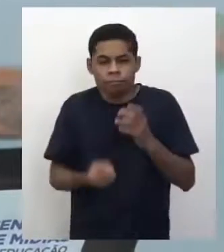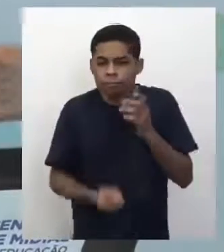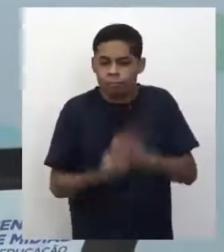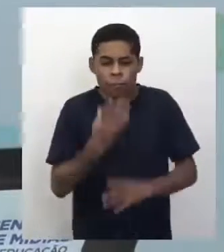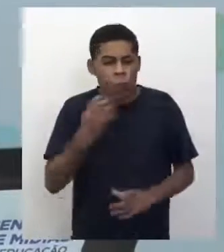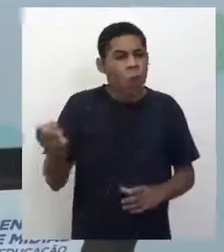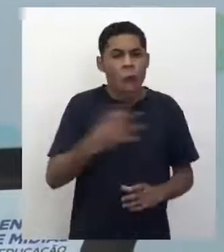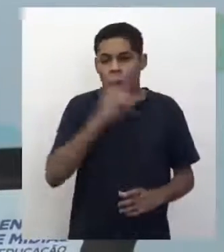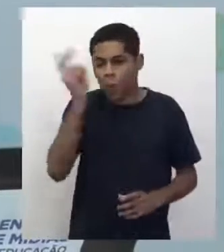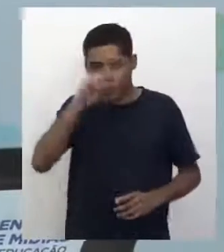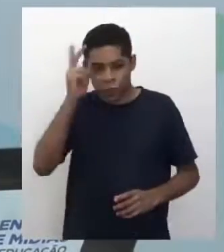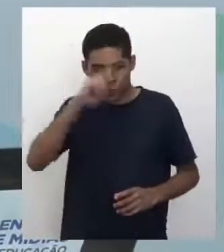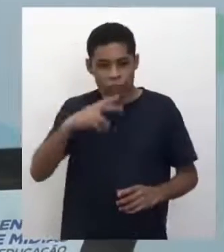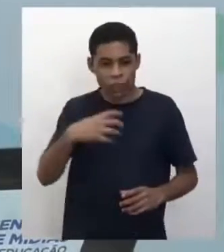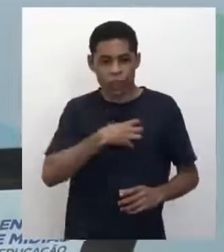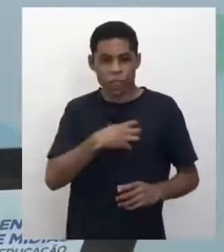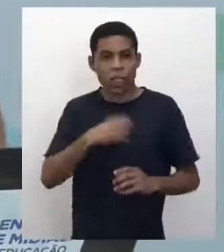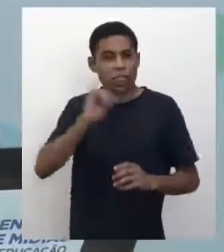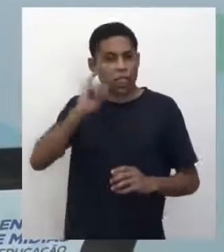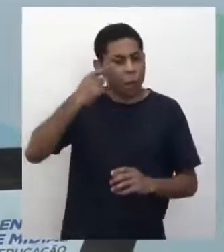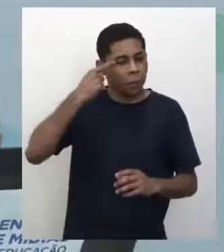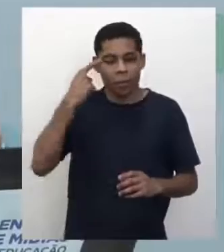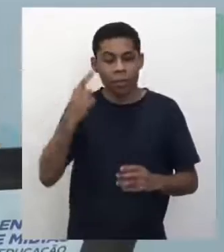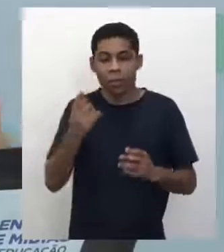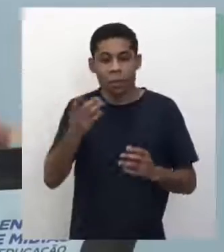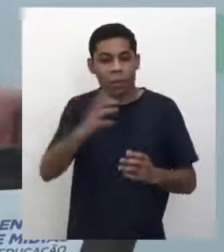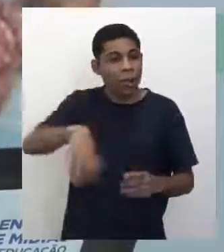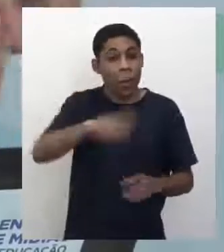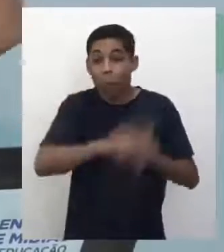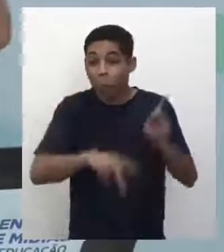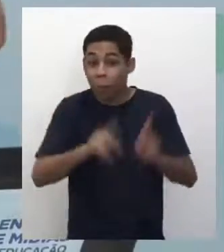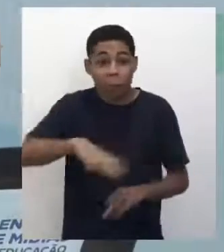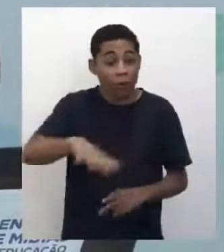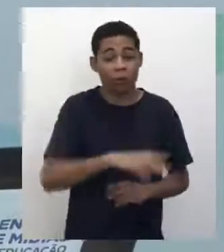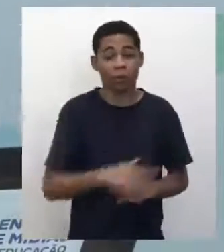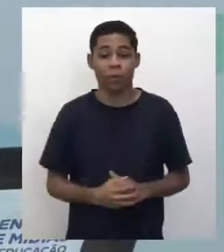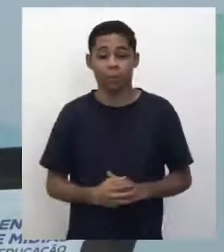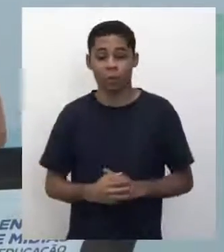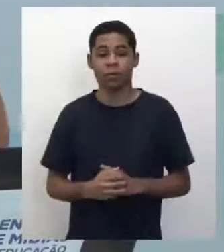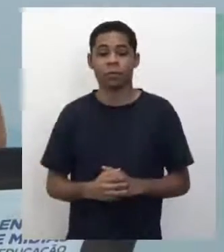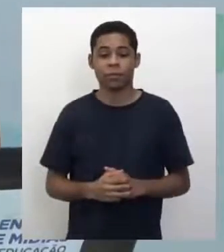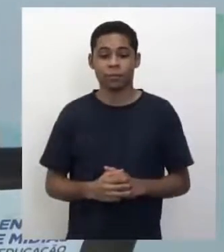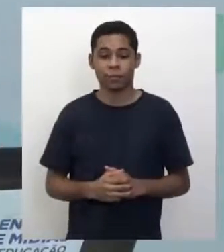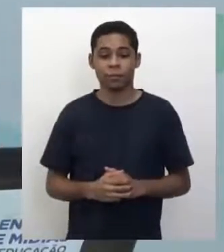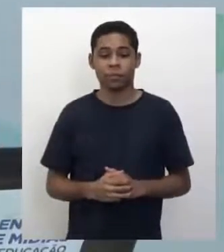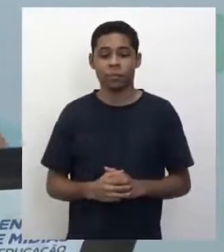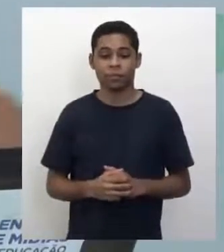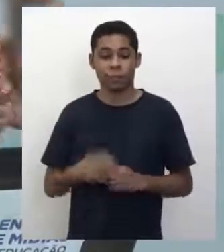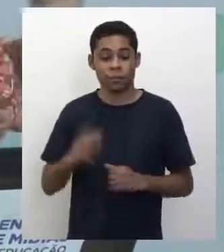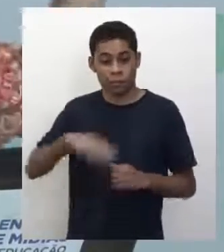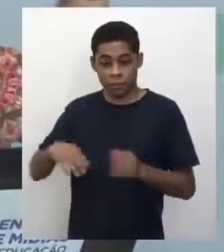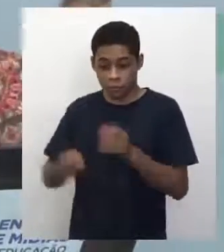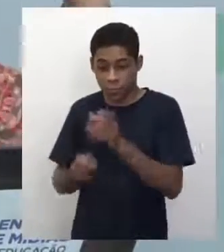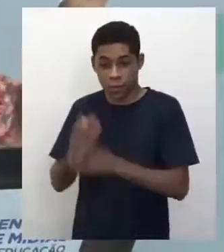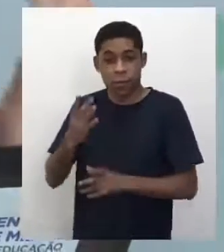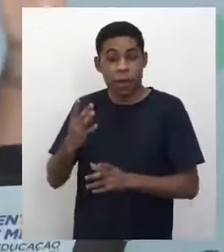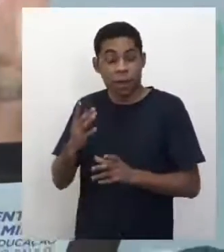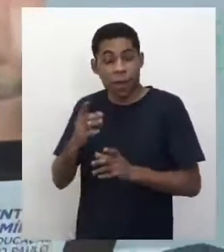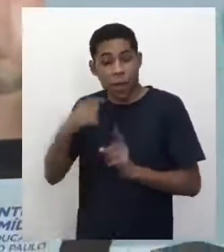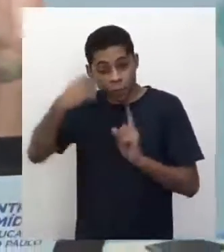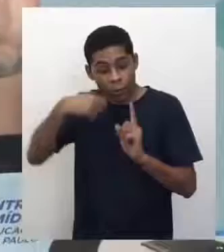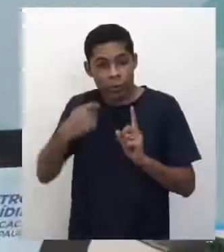das dinastias japonesas para o povo. Bunraku é realizado por atores, manipuladores